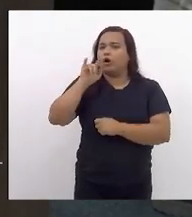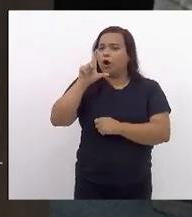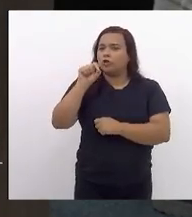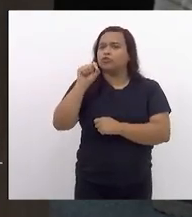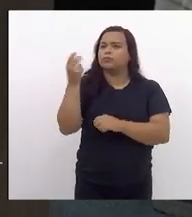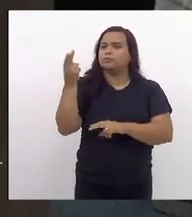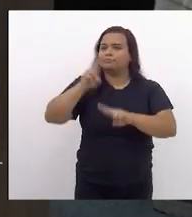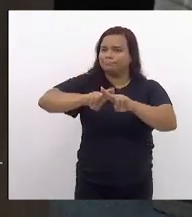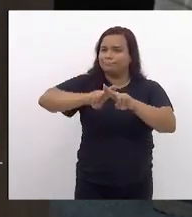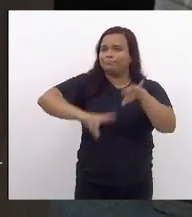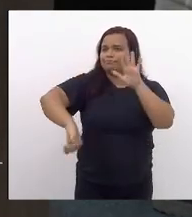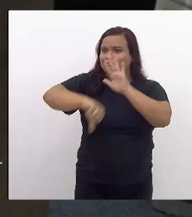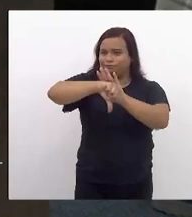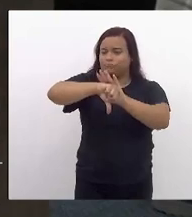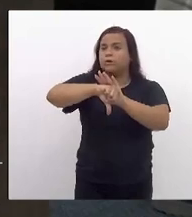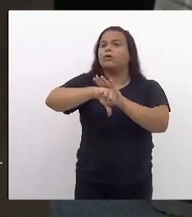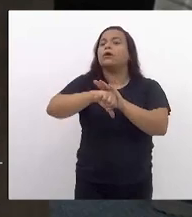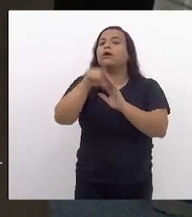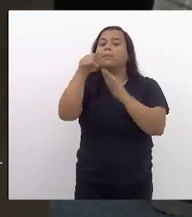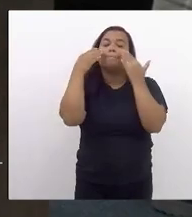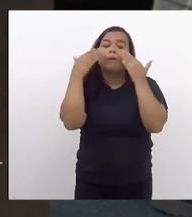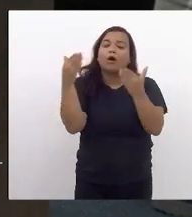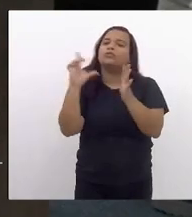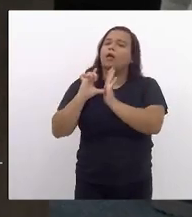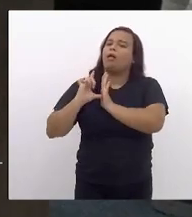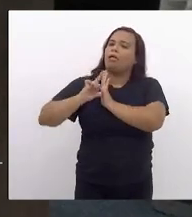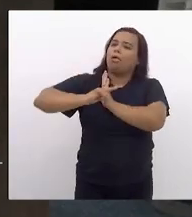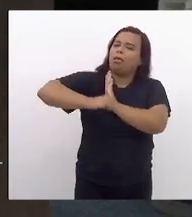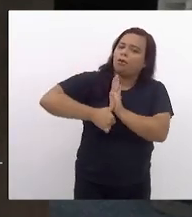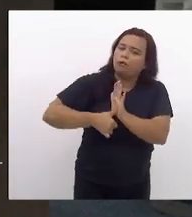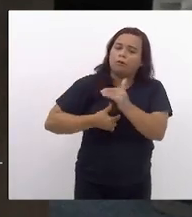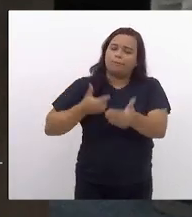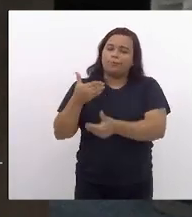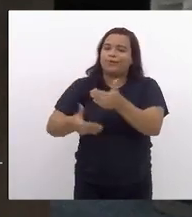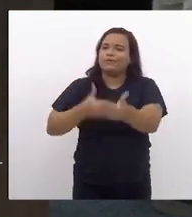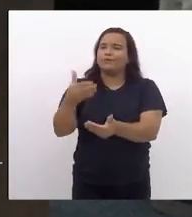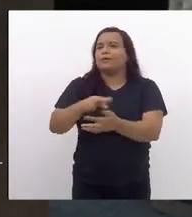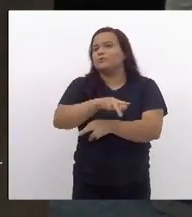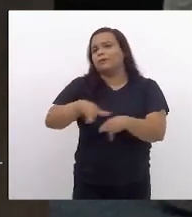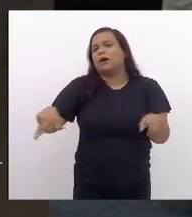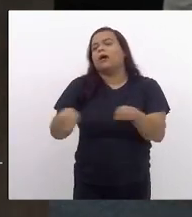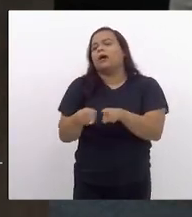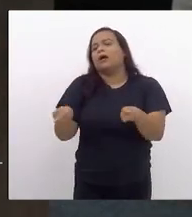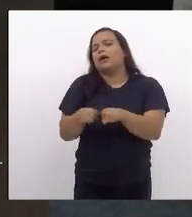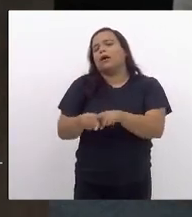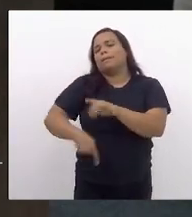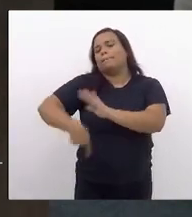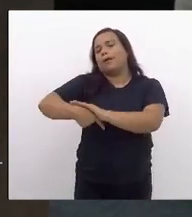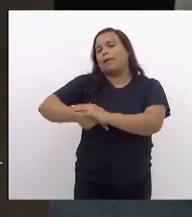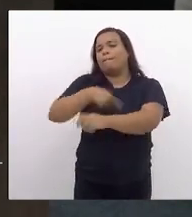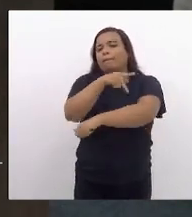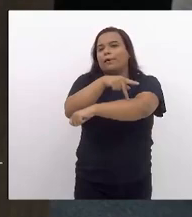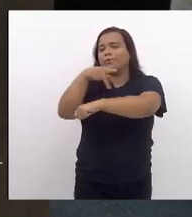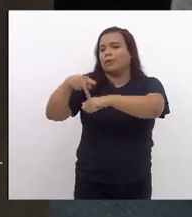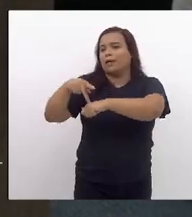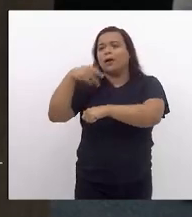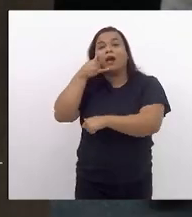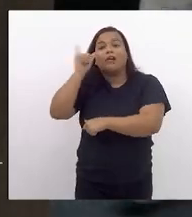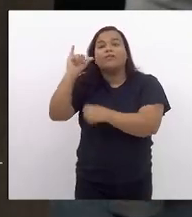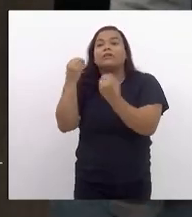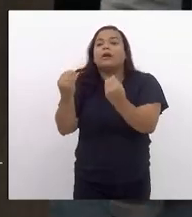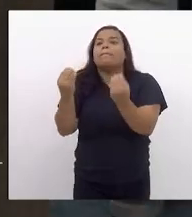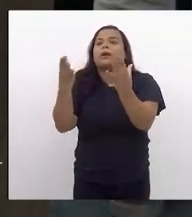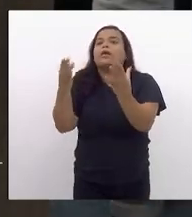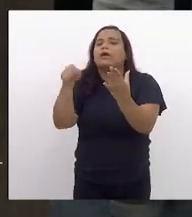quanto estamos atrasados em processos, inclusive pedagógico, para evitar que esses homens,